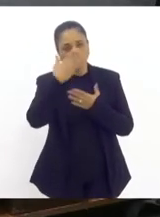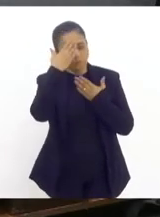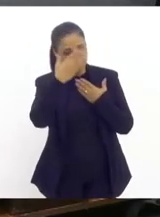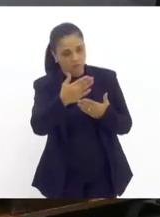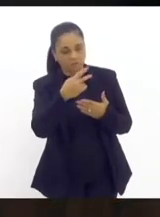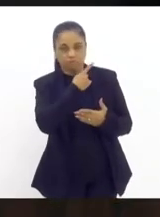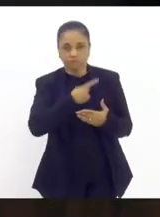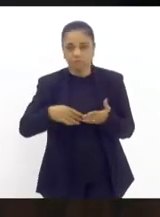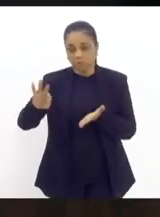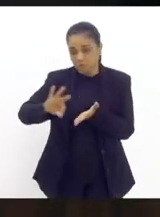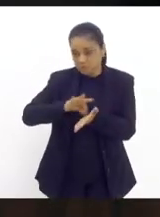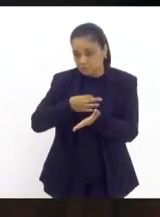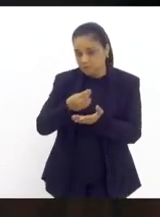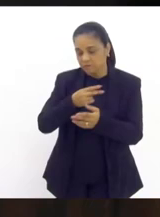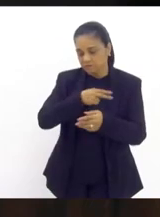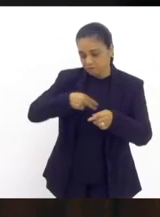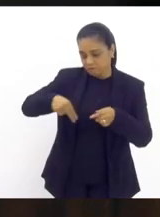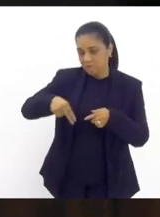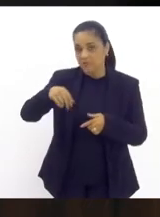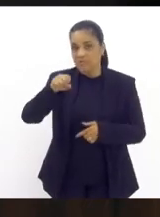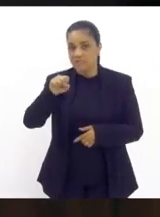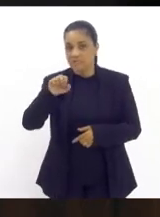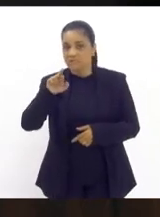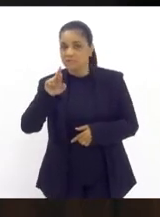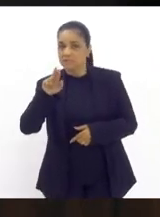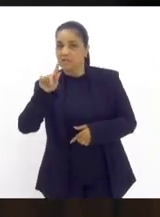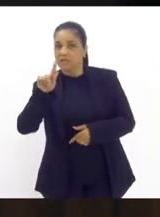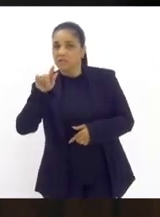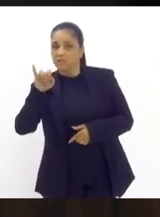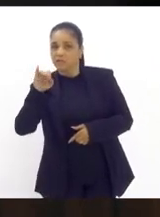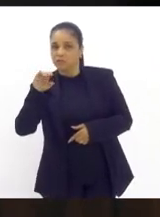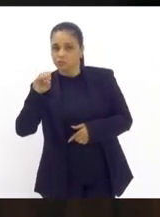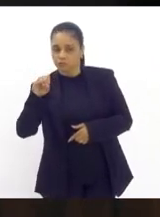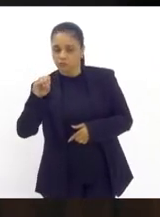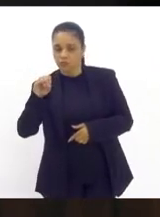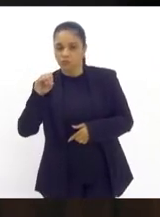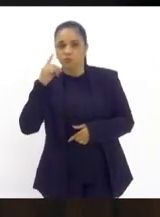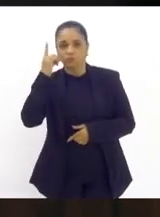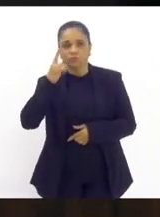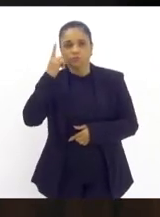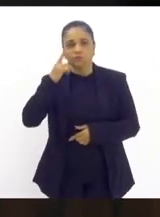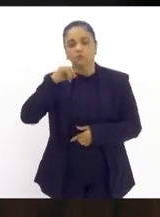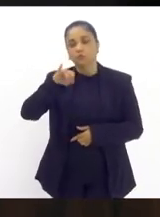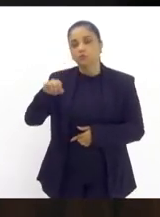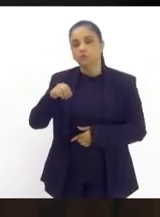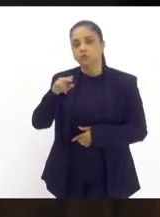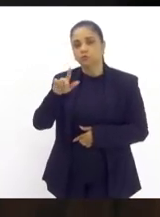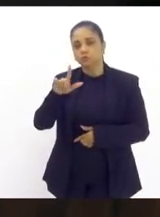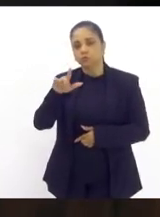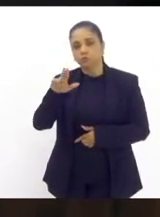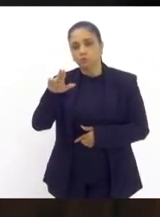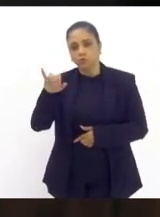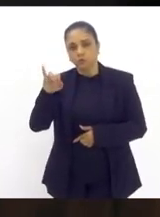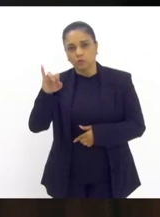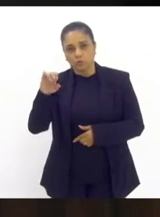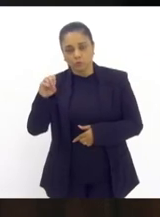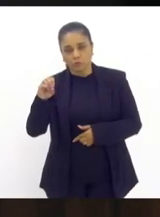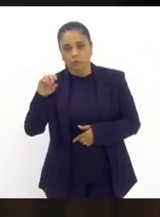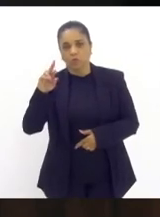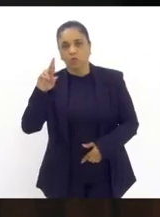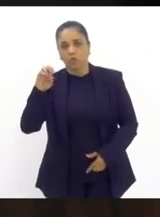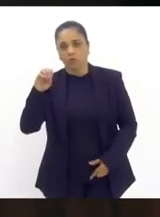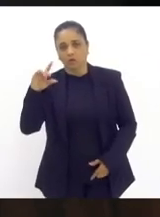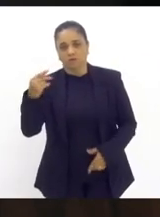Deputado Sérgio Fernandes não se contando presente próximo escrito é o deputado Júlio Rocha vossa excelência de 10 minutos